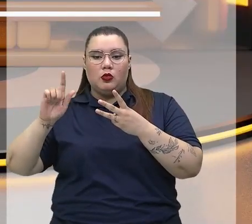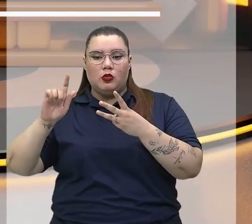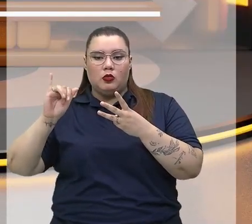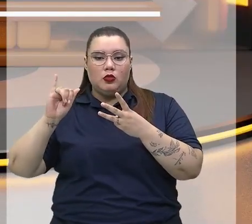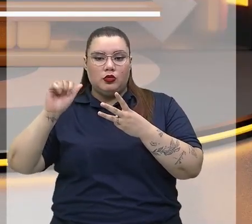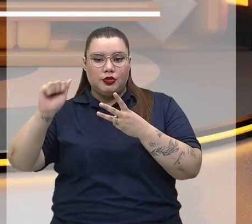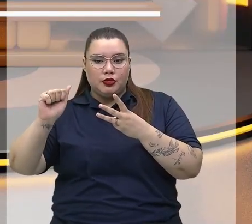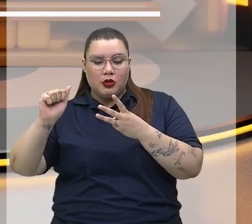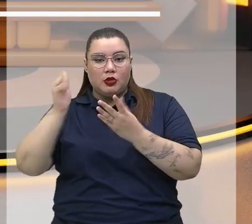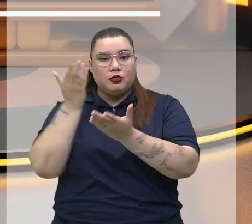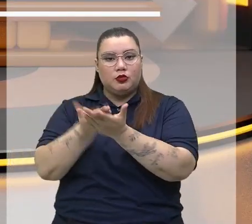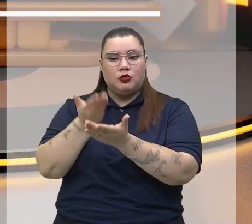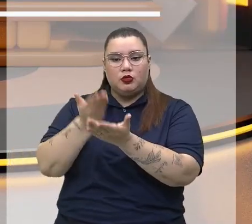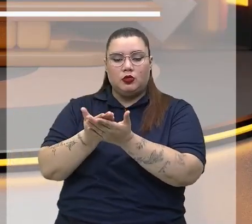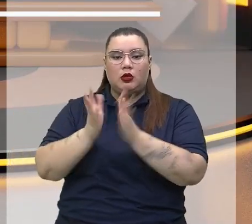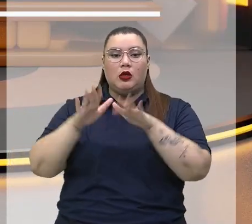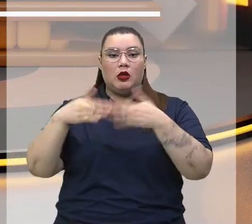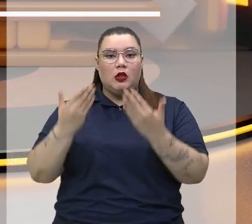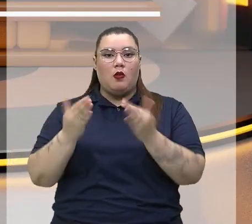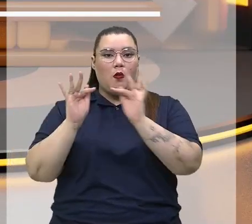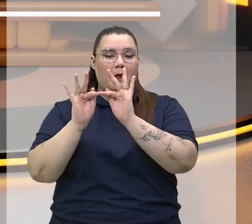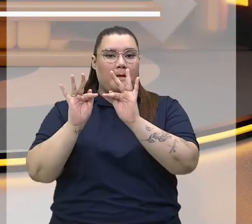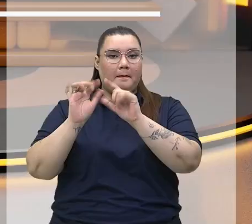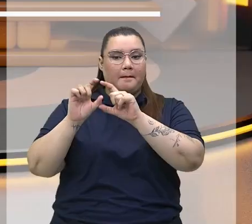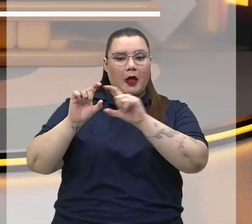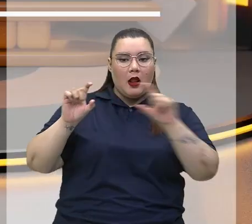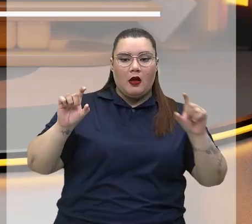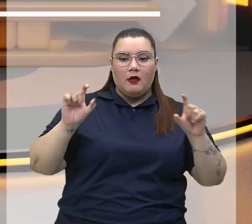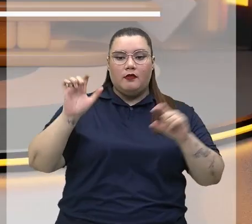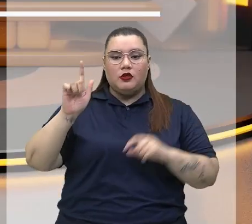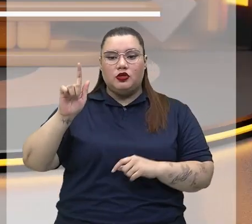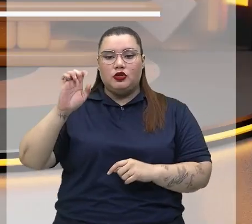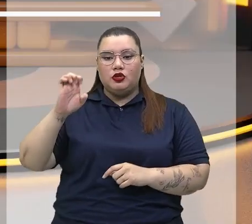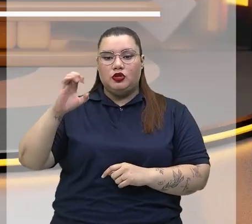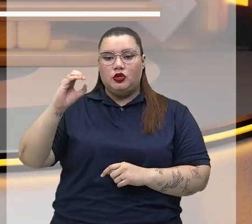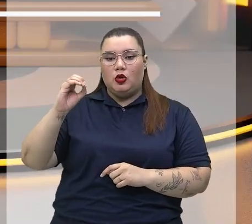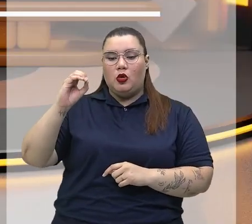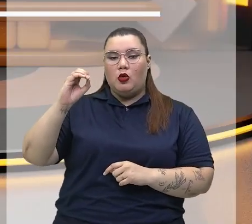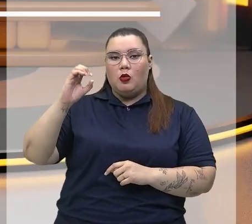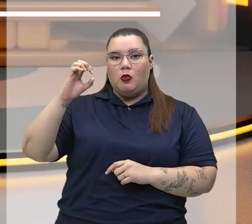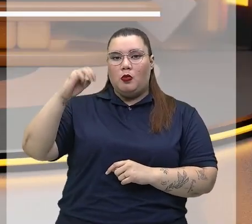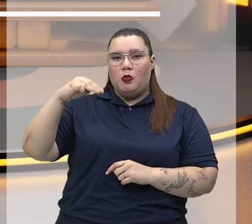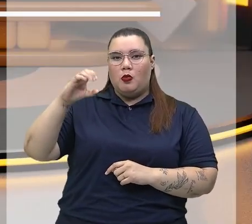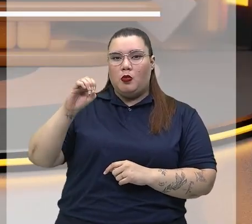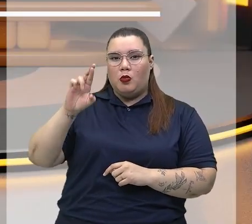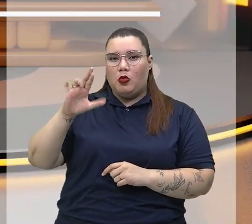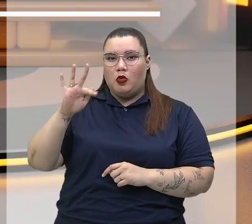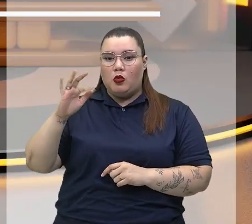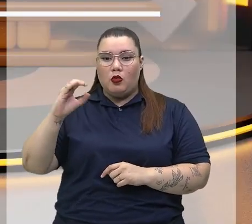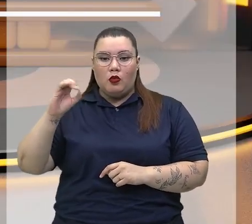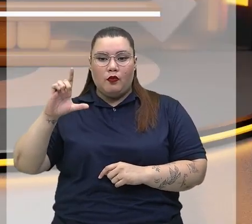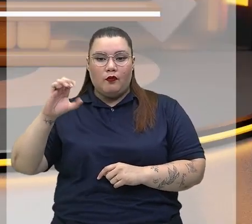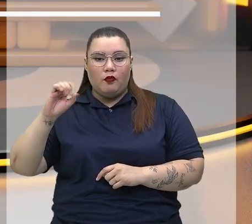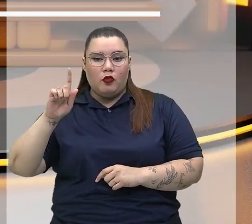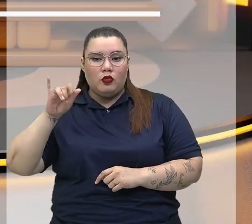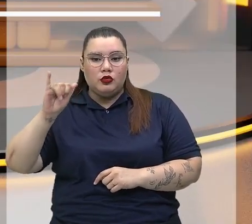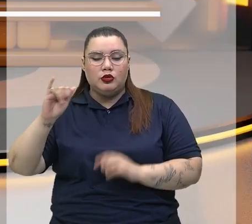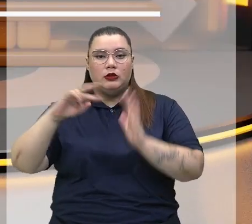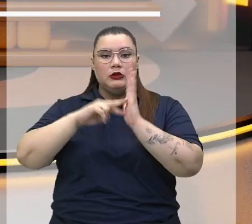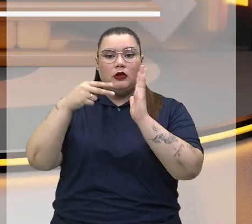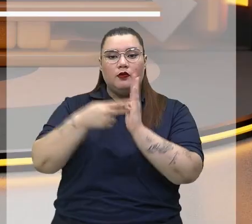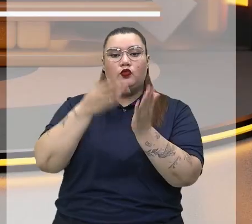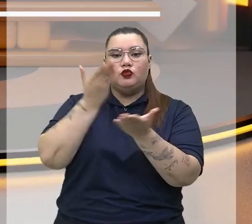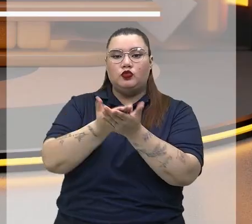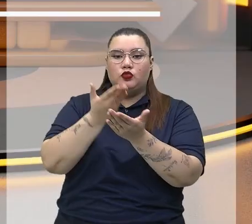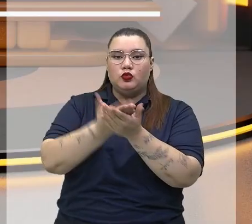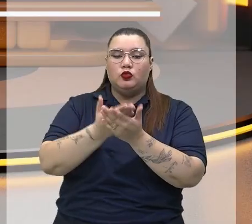a geomorfologia é literalmente o estudo da forma da Terra. Agora, para a gente